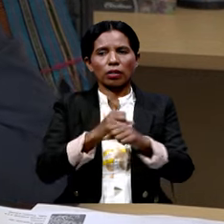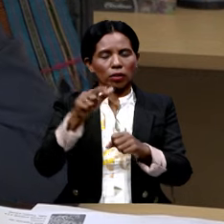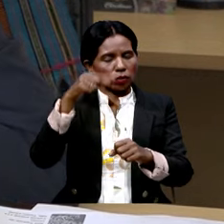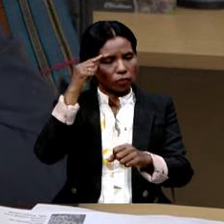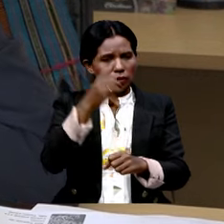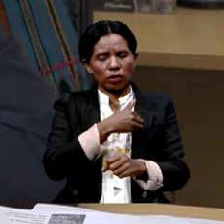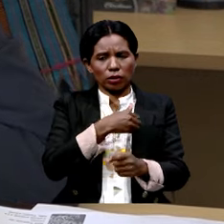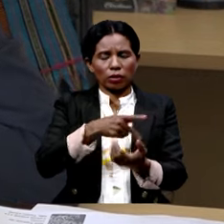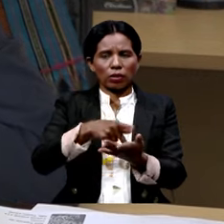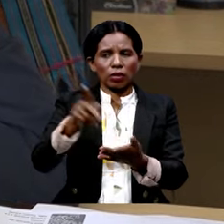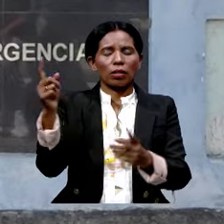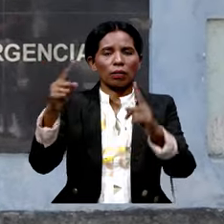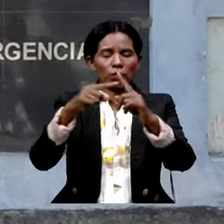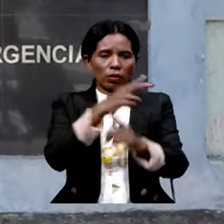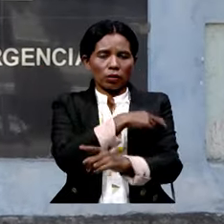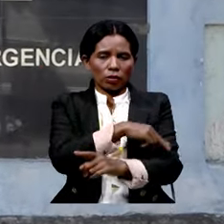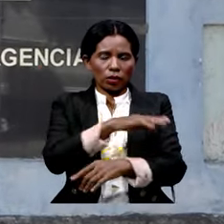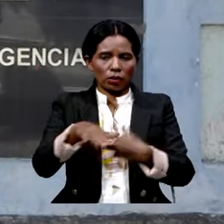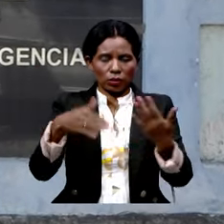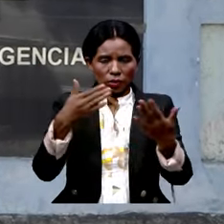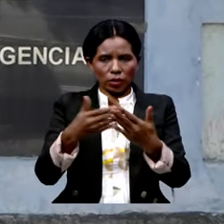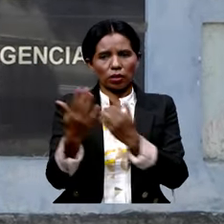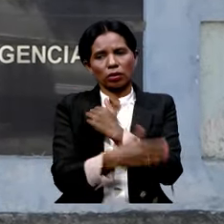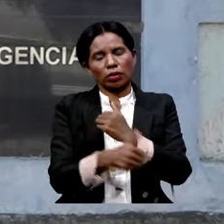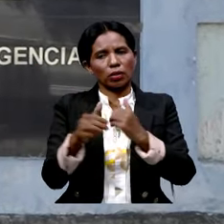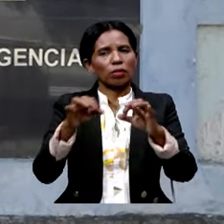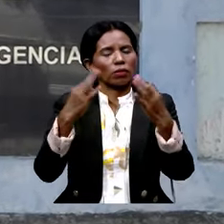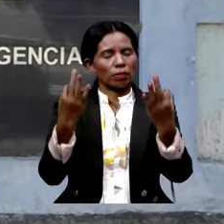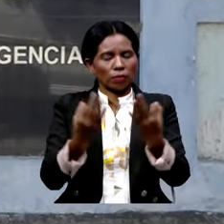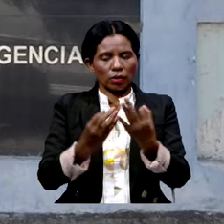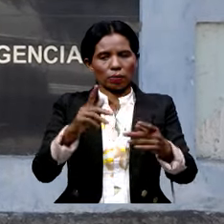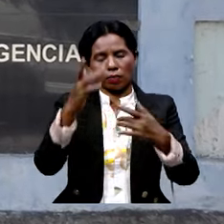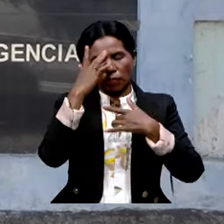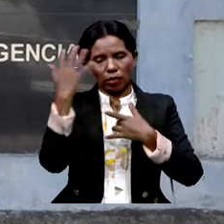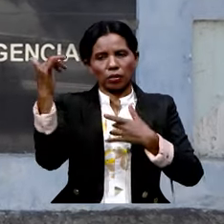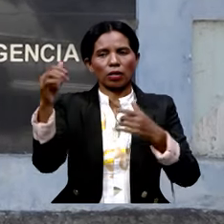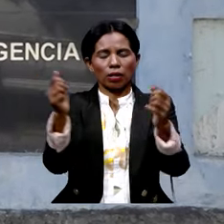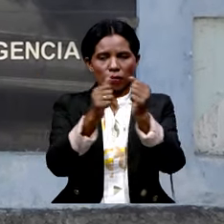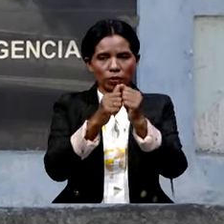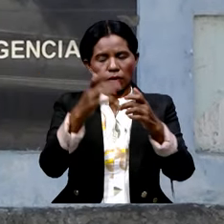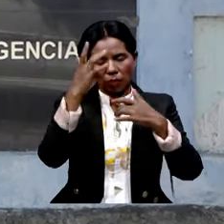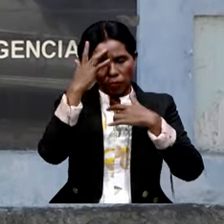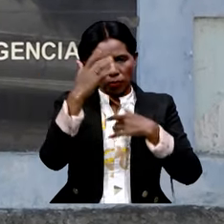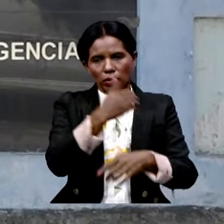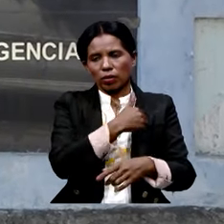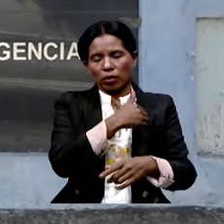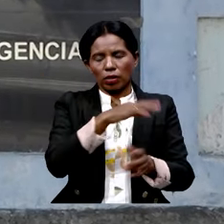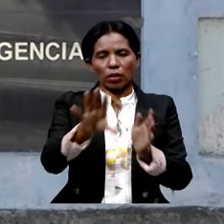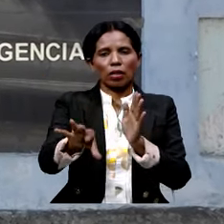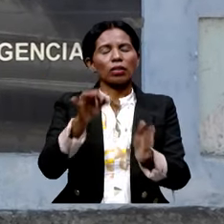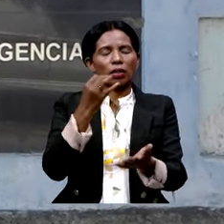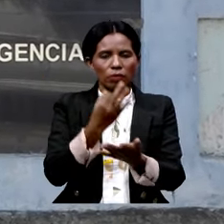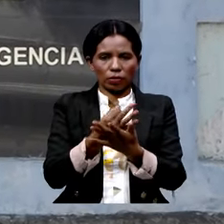halo pagamento ba Hospital Sirah e estrangeiro no família paciente Sirah nebe acompanha moras mos se dau ketan